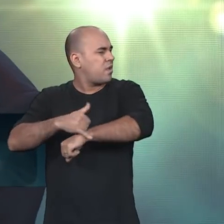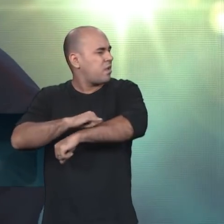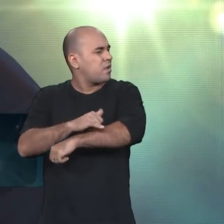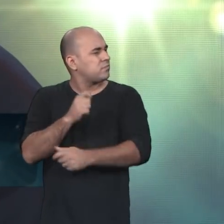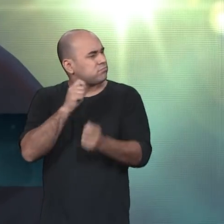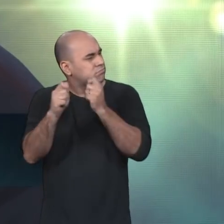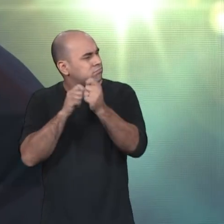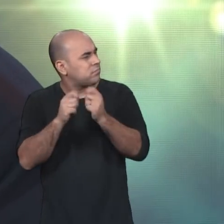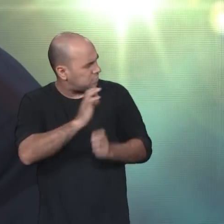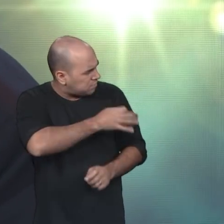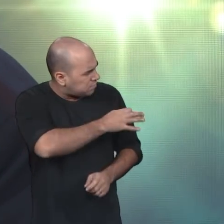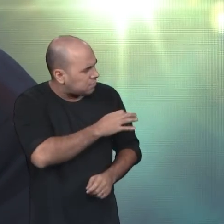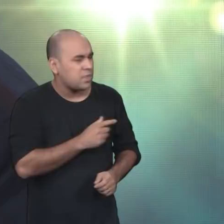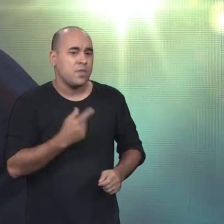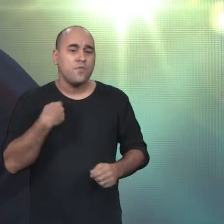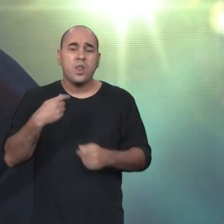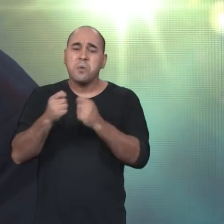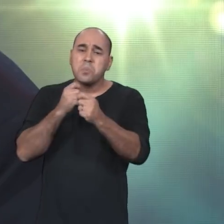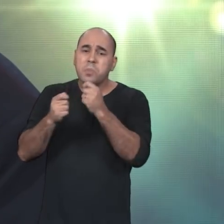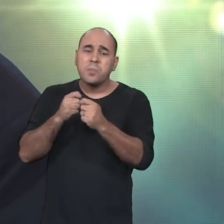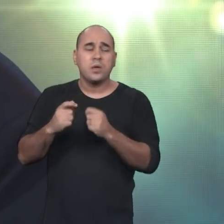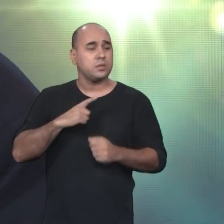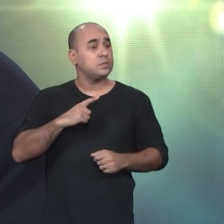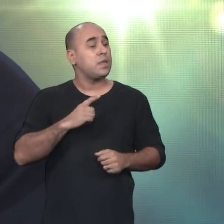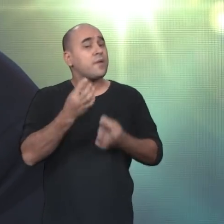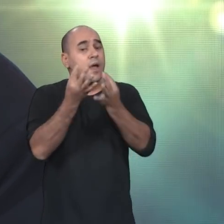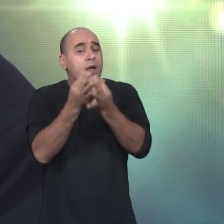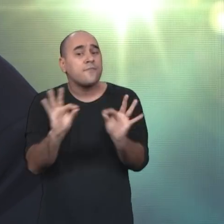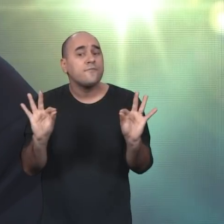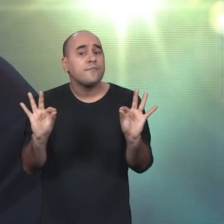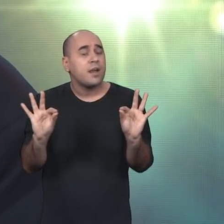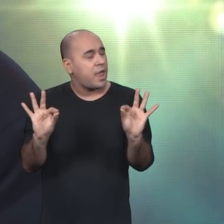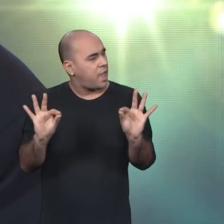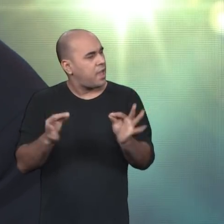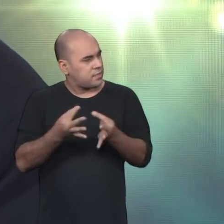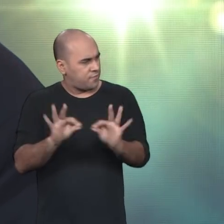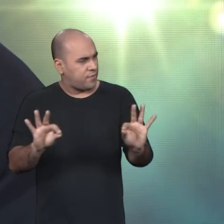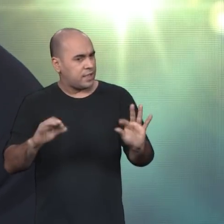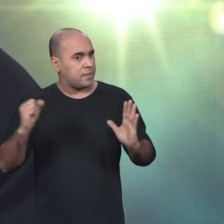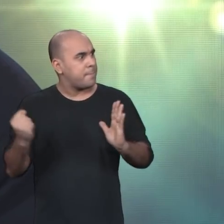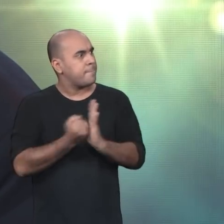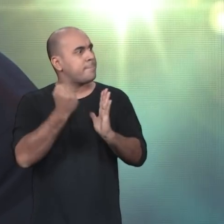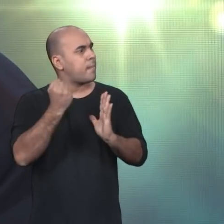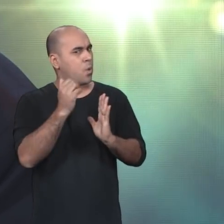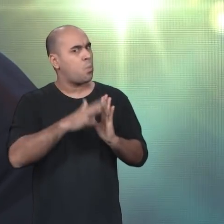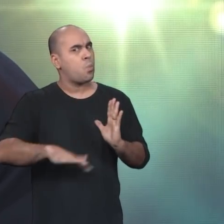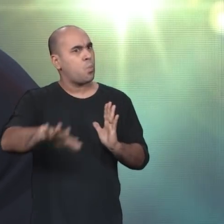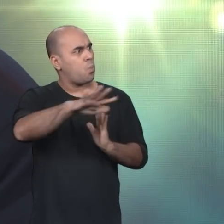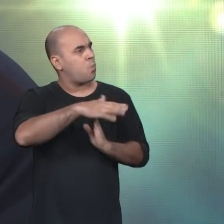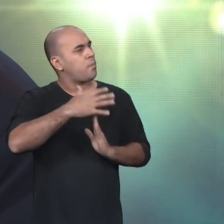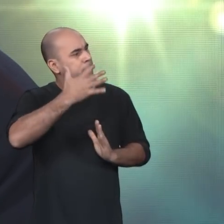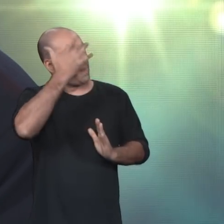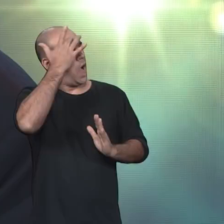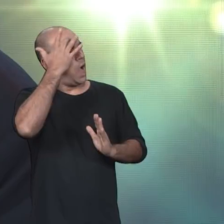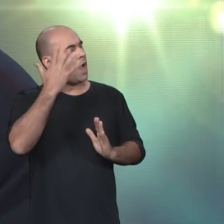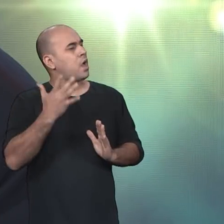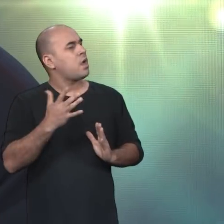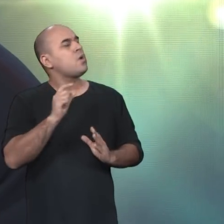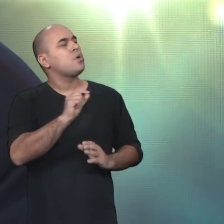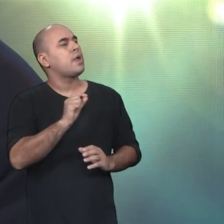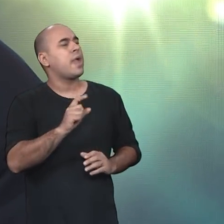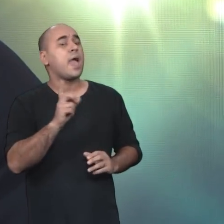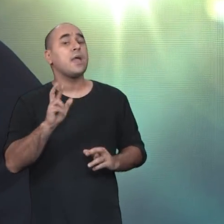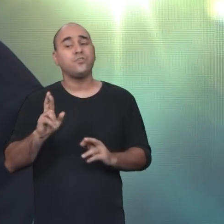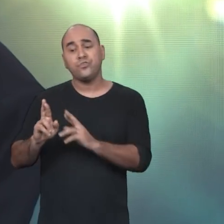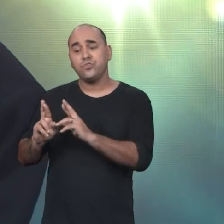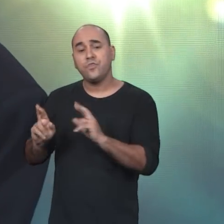ali. E é muito interessante que uma das frases que você disse ali, que marcou para muita gente, é a diferença